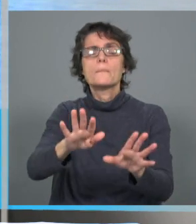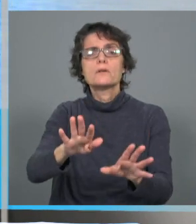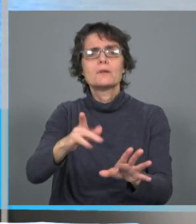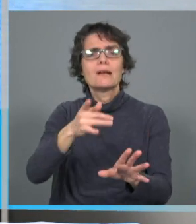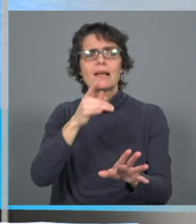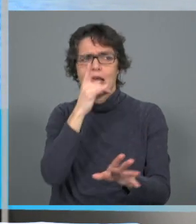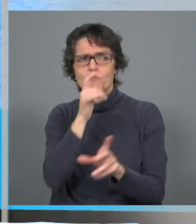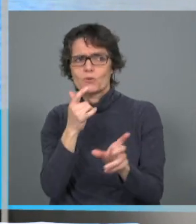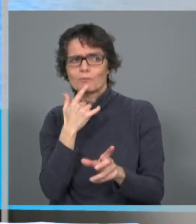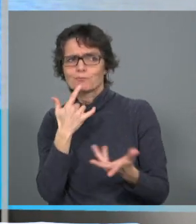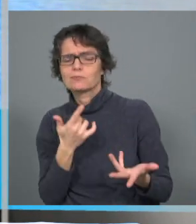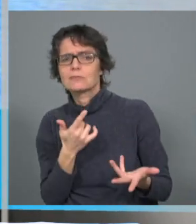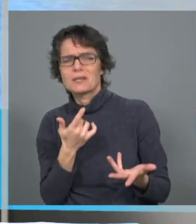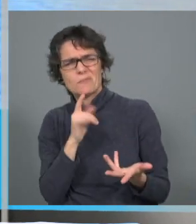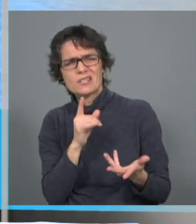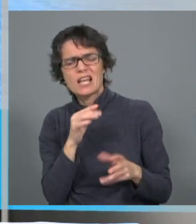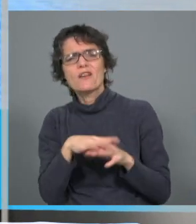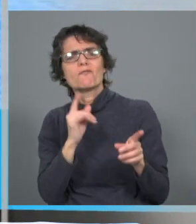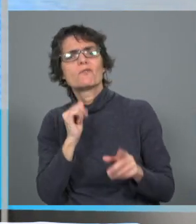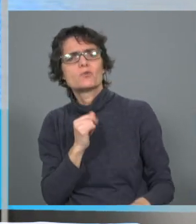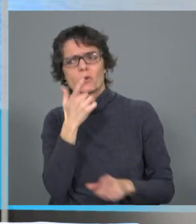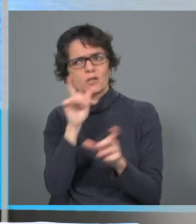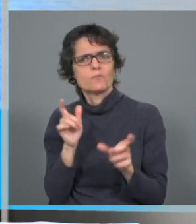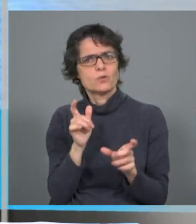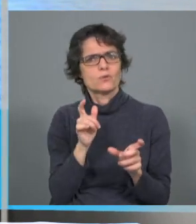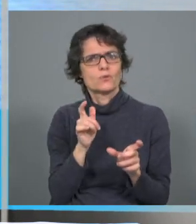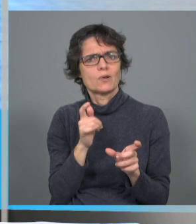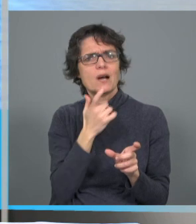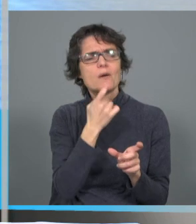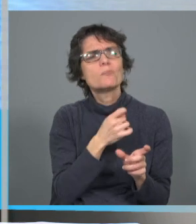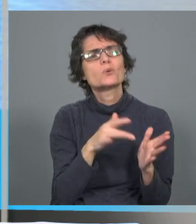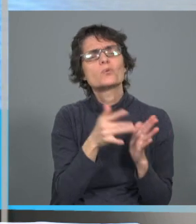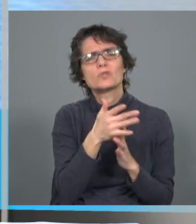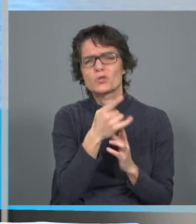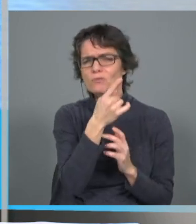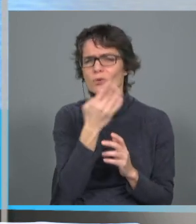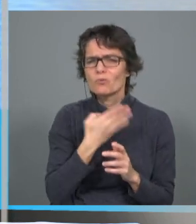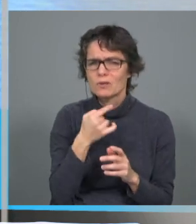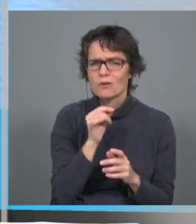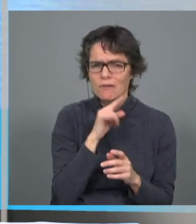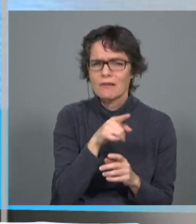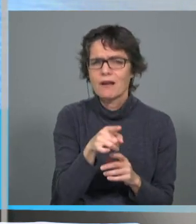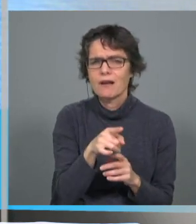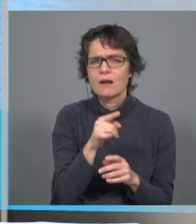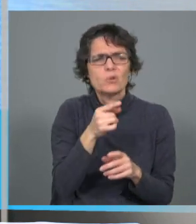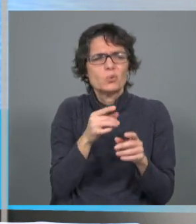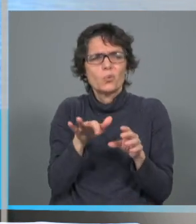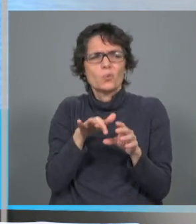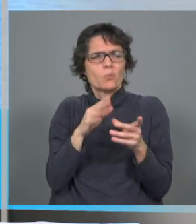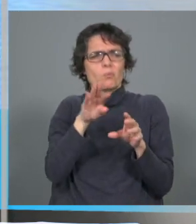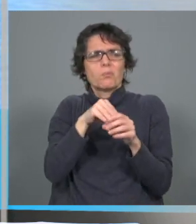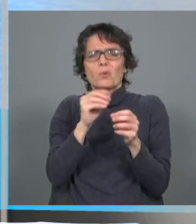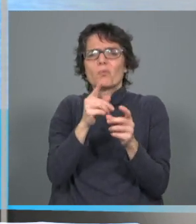tinha, digamos, uma autoridade oficial, não é? Não fazia parte do Sinédrio, não fazia parte, não era um